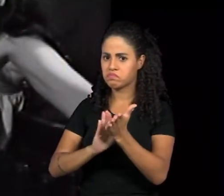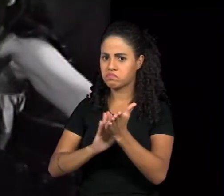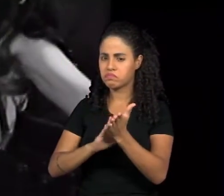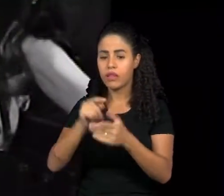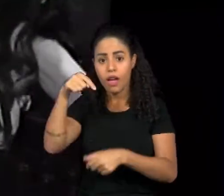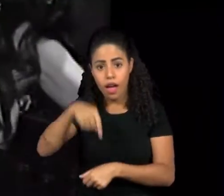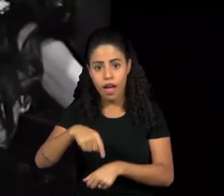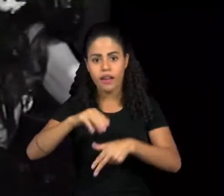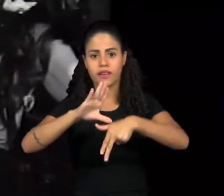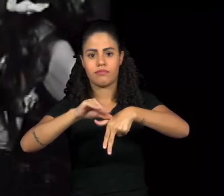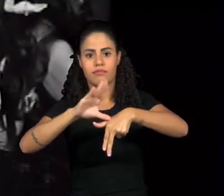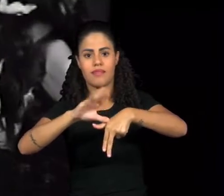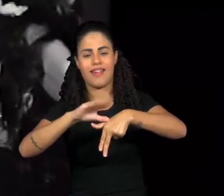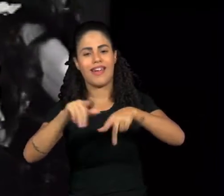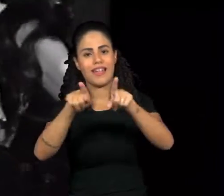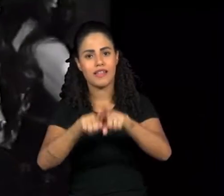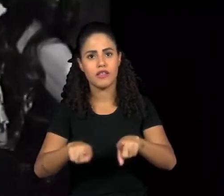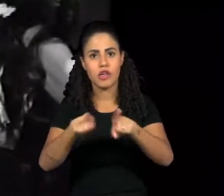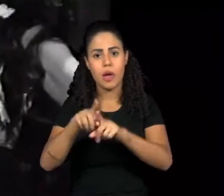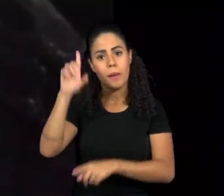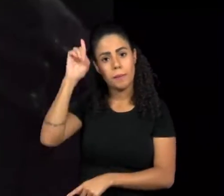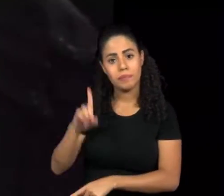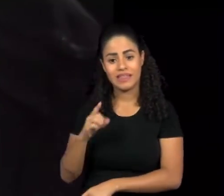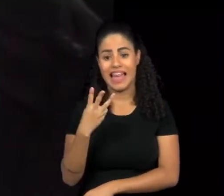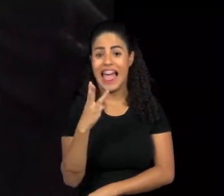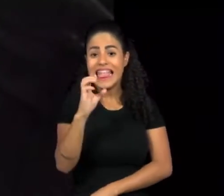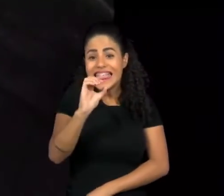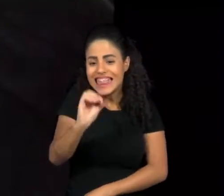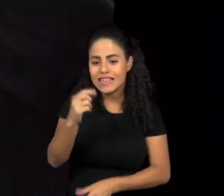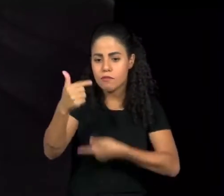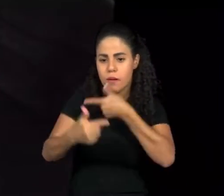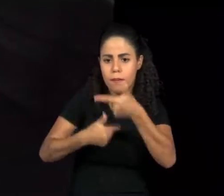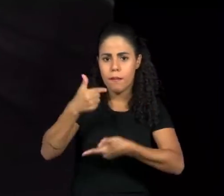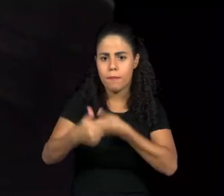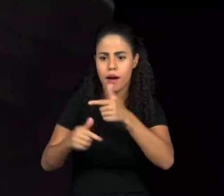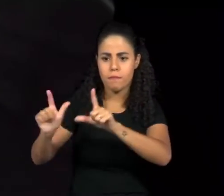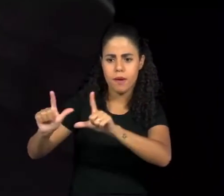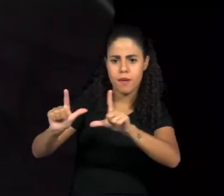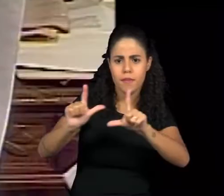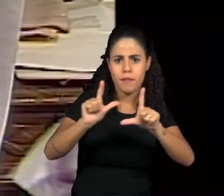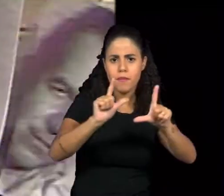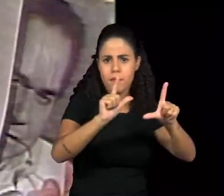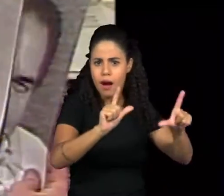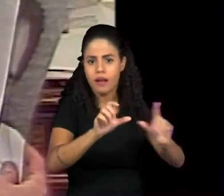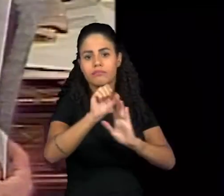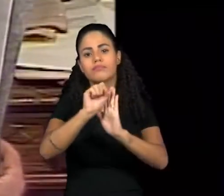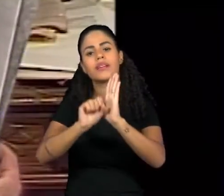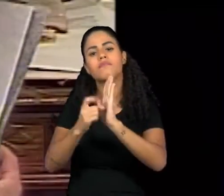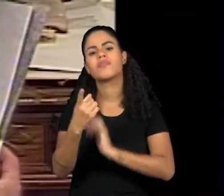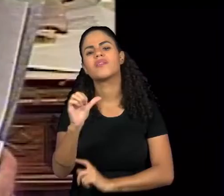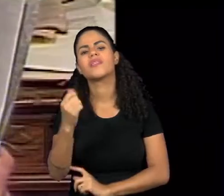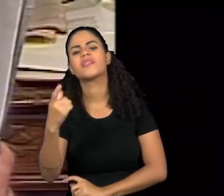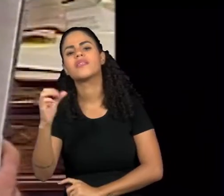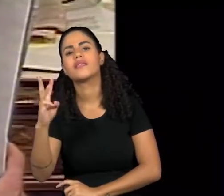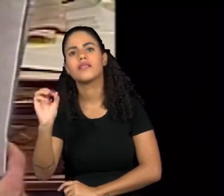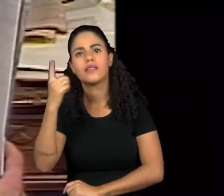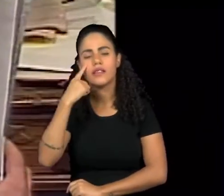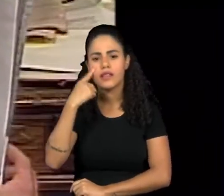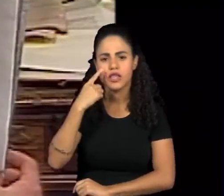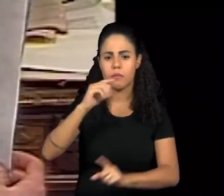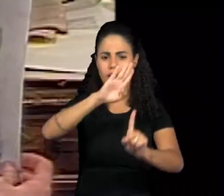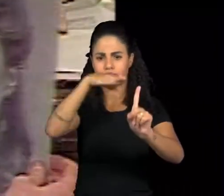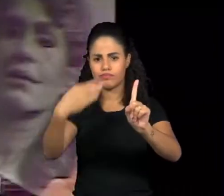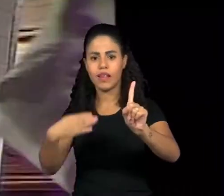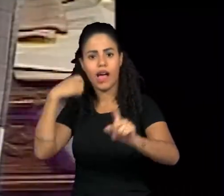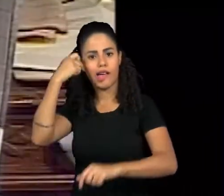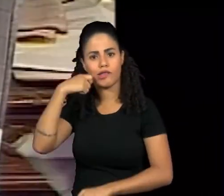Aqui na TV Cultura, ele dirigiu cerca de 30 trabalhos nos anos 70 e nos presenteou com performances de grandes atores.